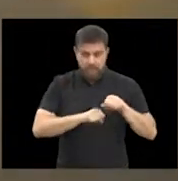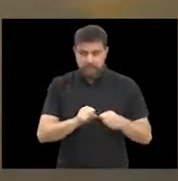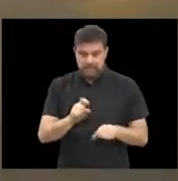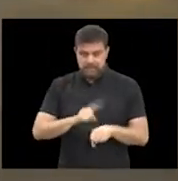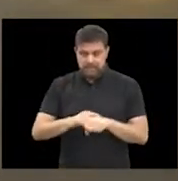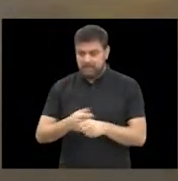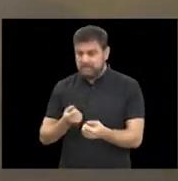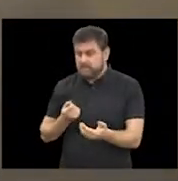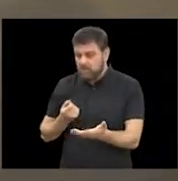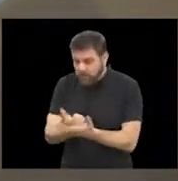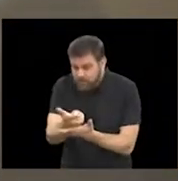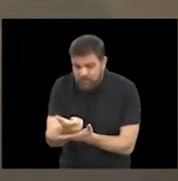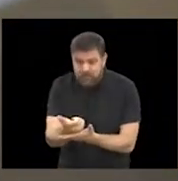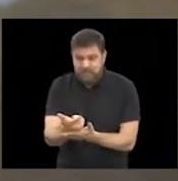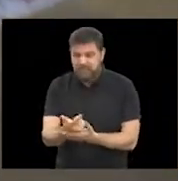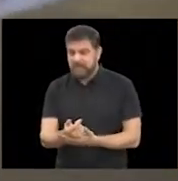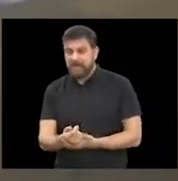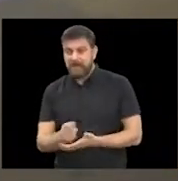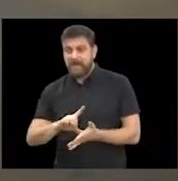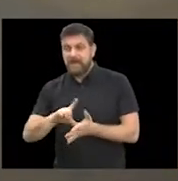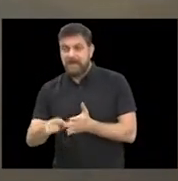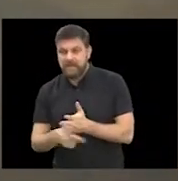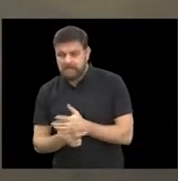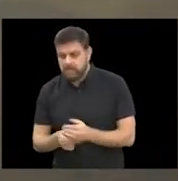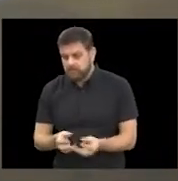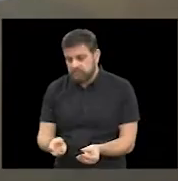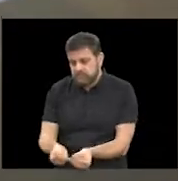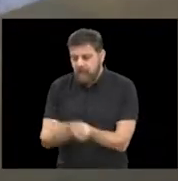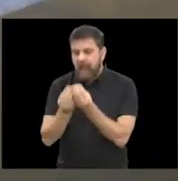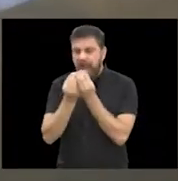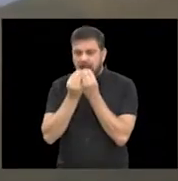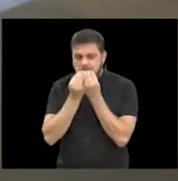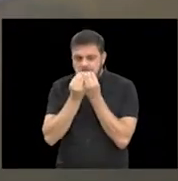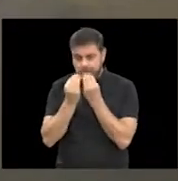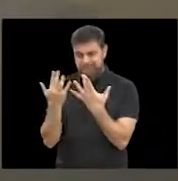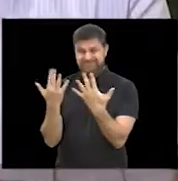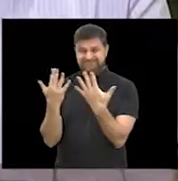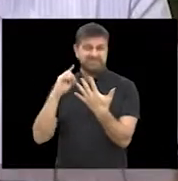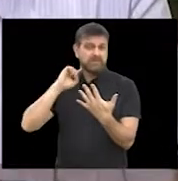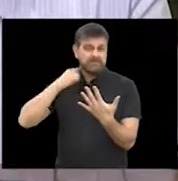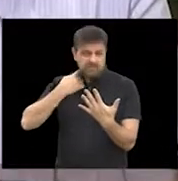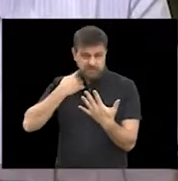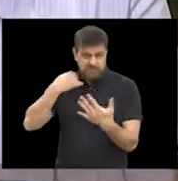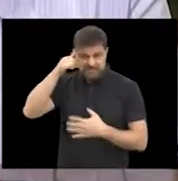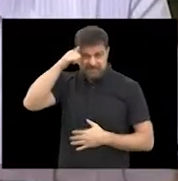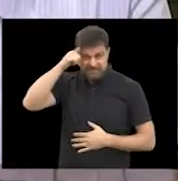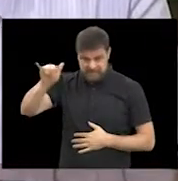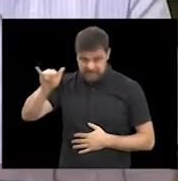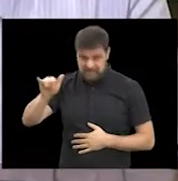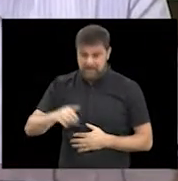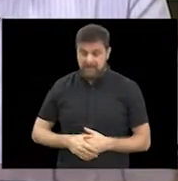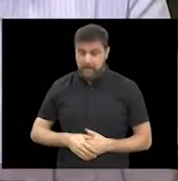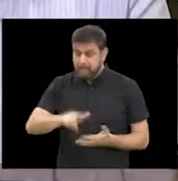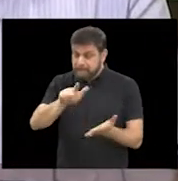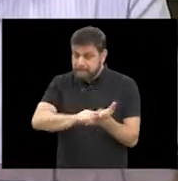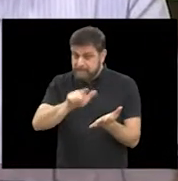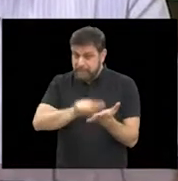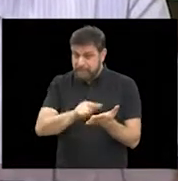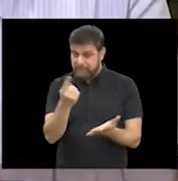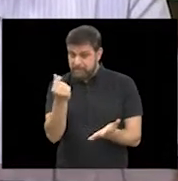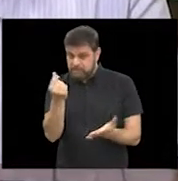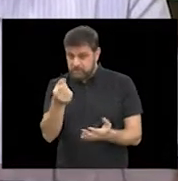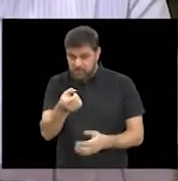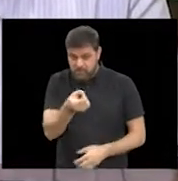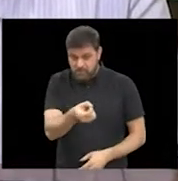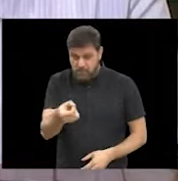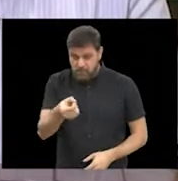pagar qualquer alimento e já comer o alimento pegando naquele alimento. Papel moeda é a primeira coisa